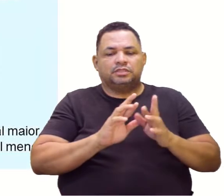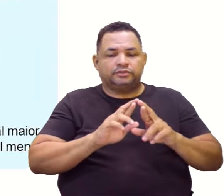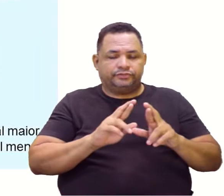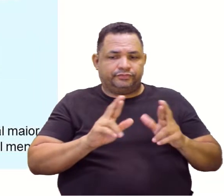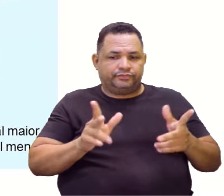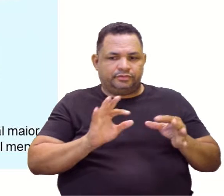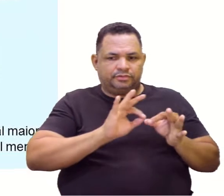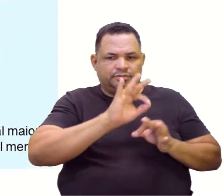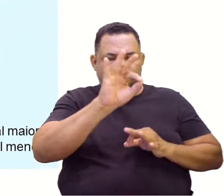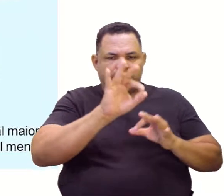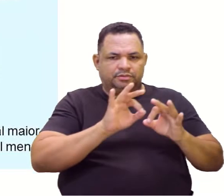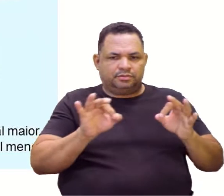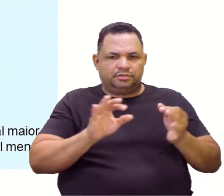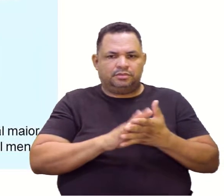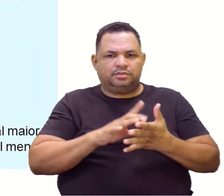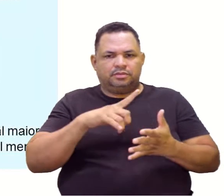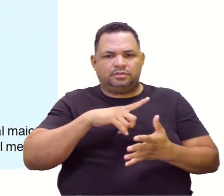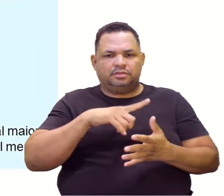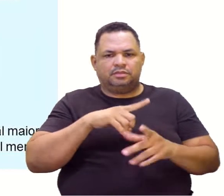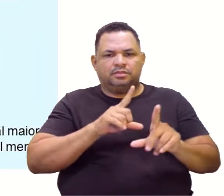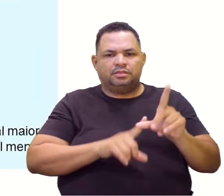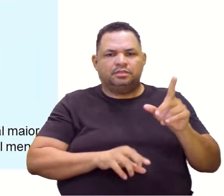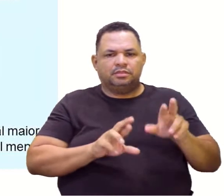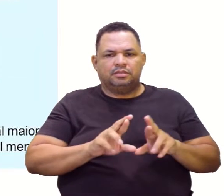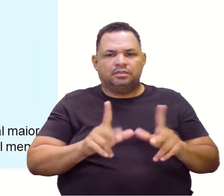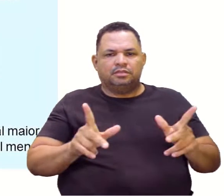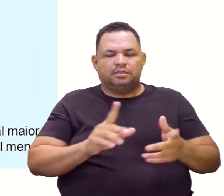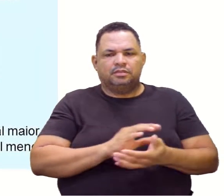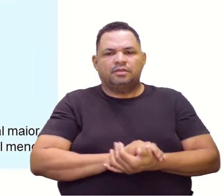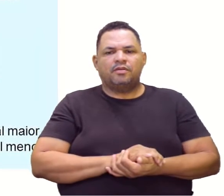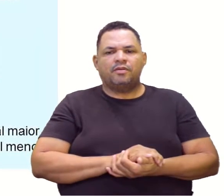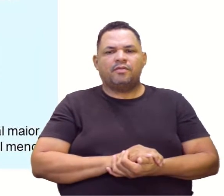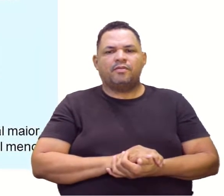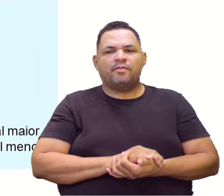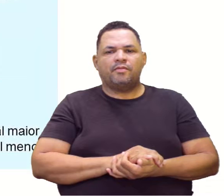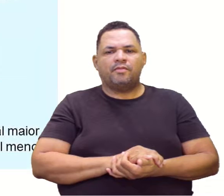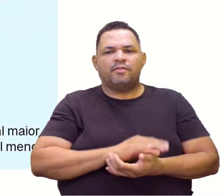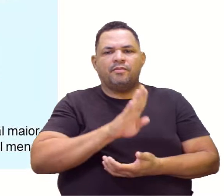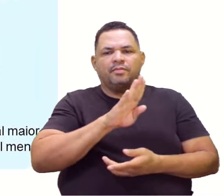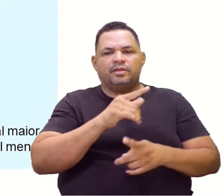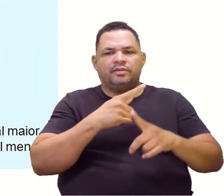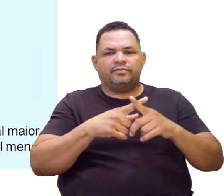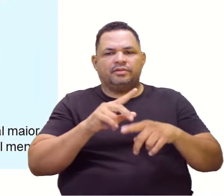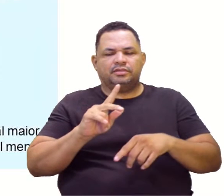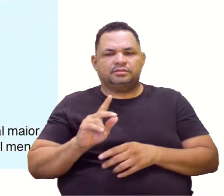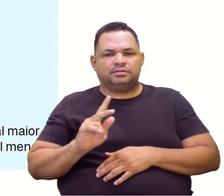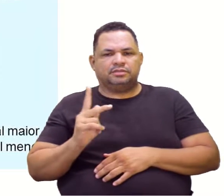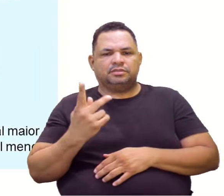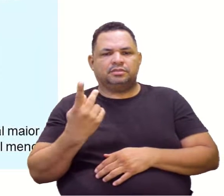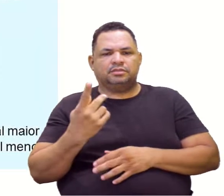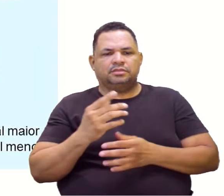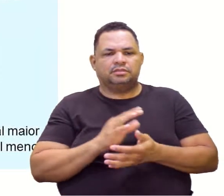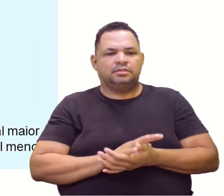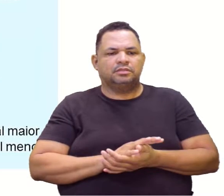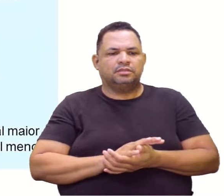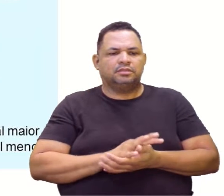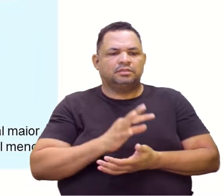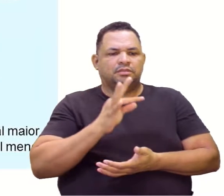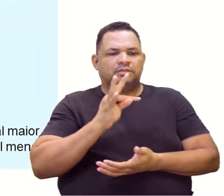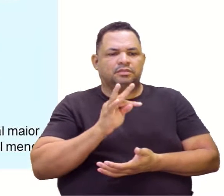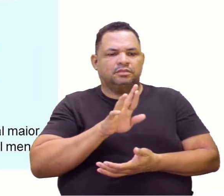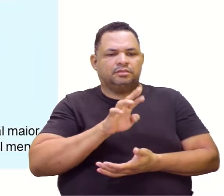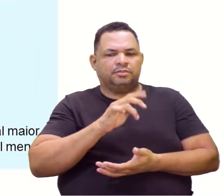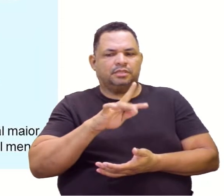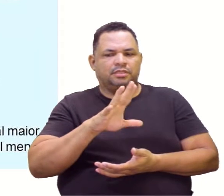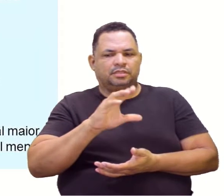medidas diferentes, então a gente chama com letrinhas diferentes também, tá? Base vezes altura. E o trapézio agora